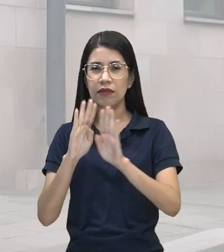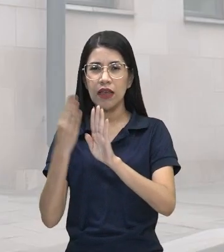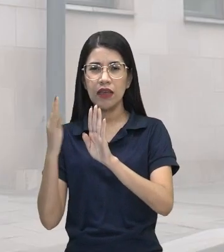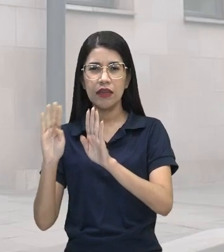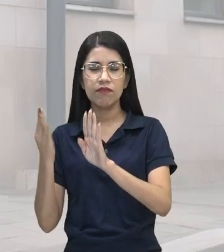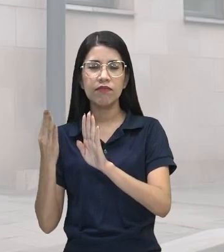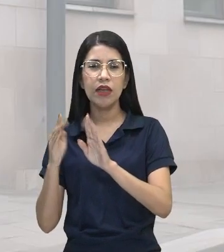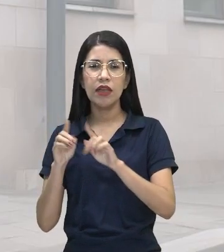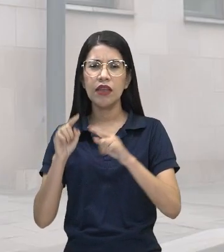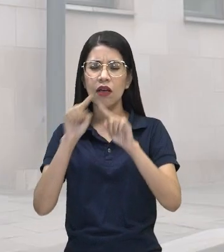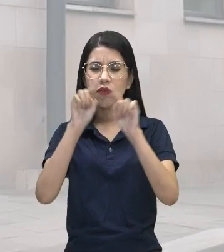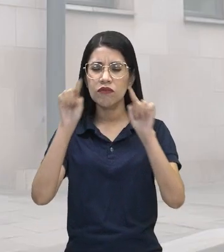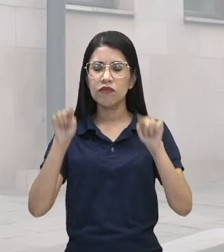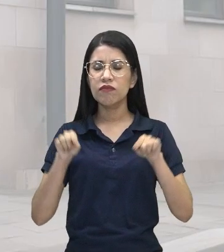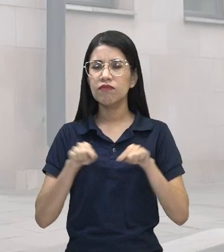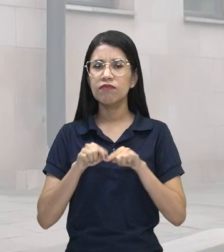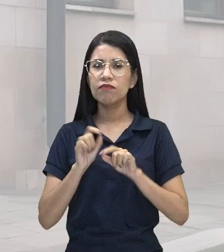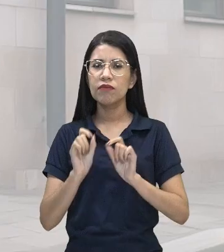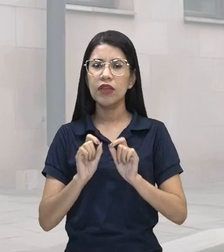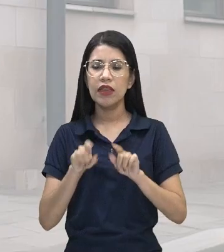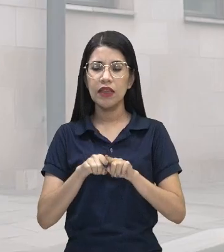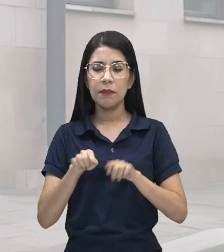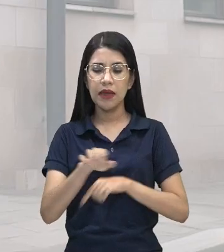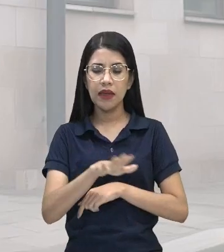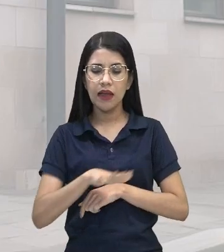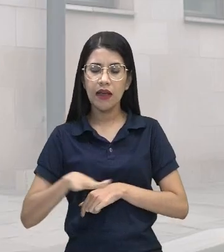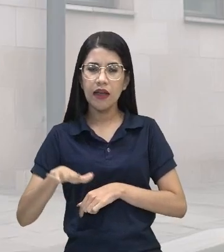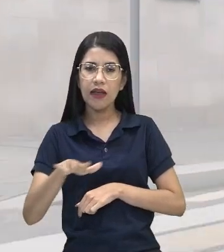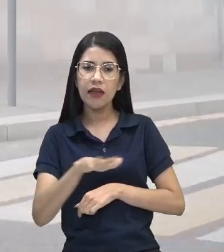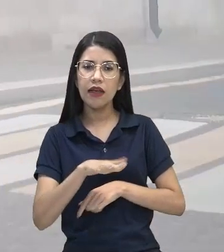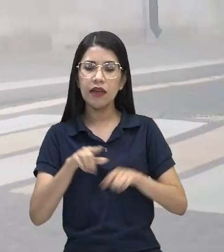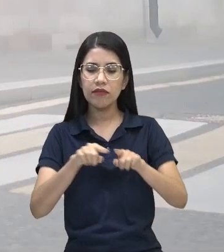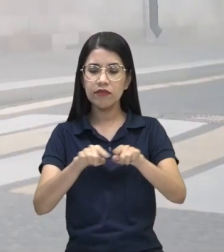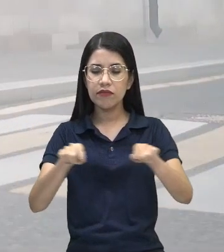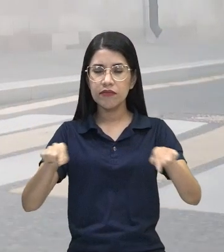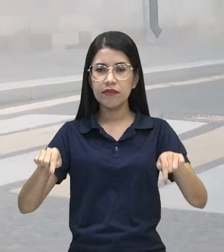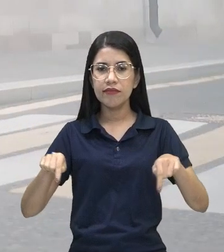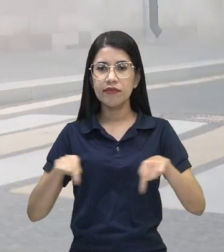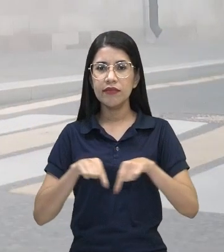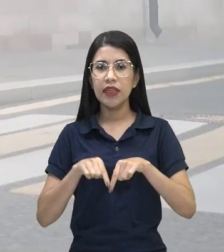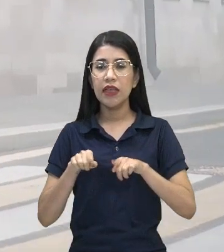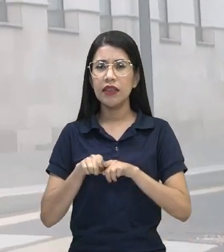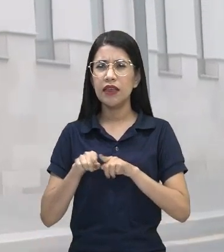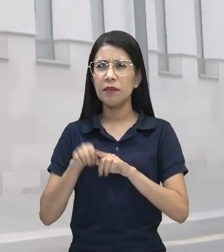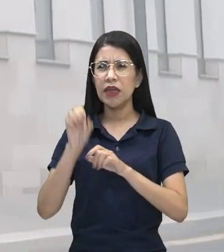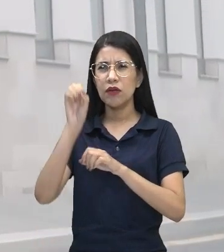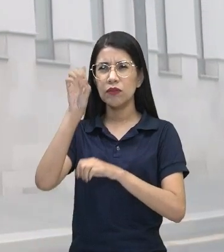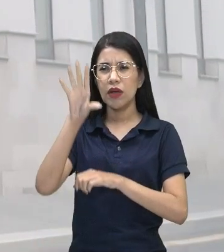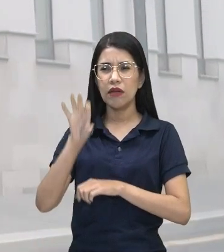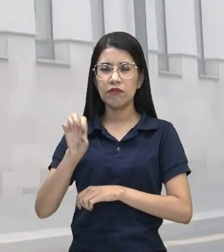são de que formato? E a base? Vejam também aquele semáforo.